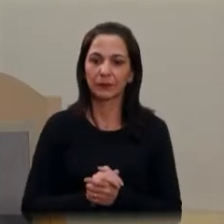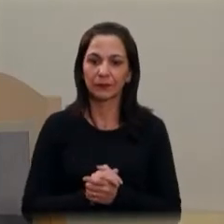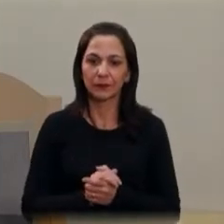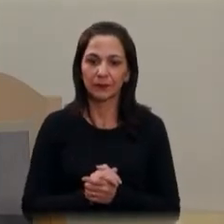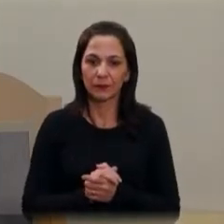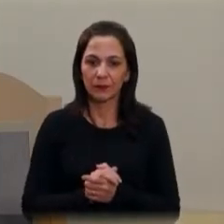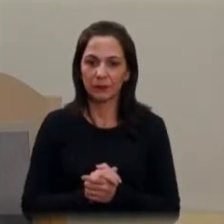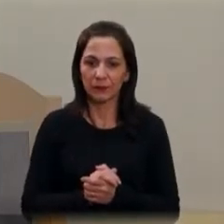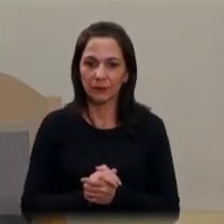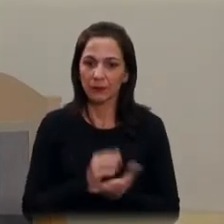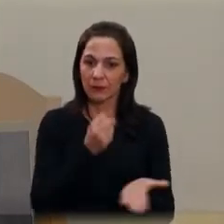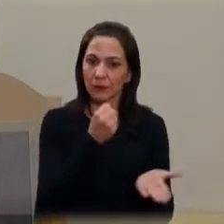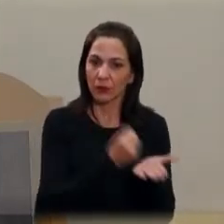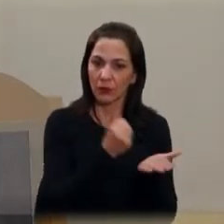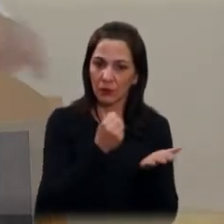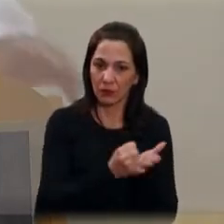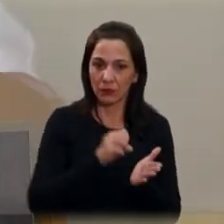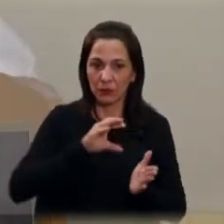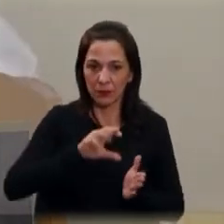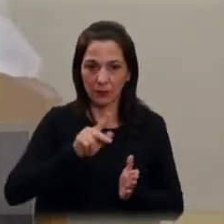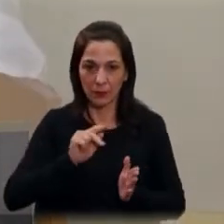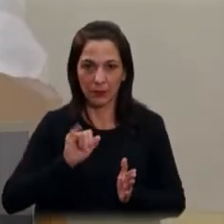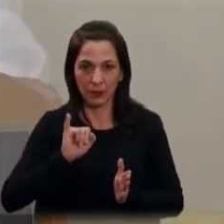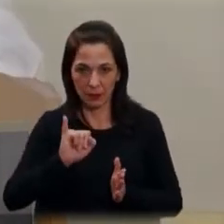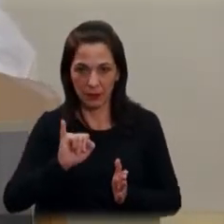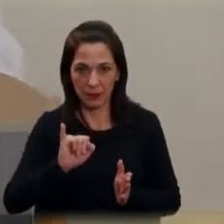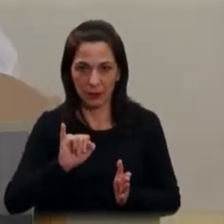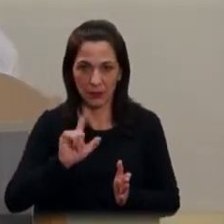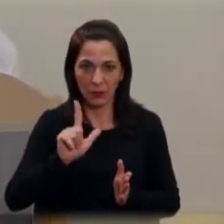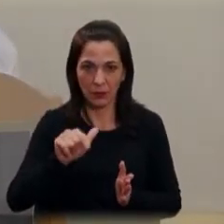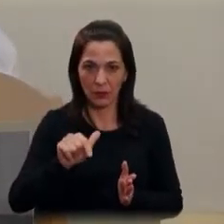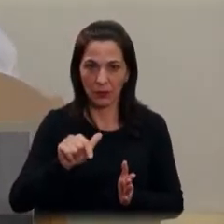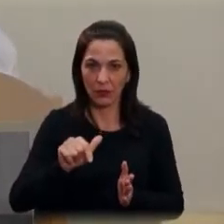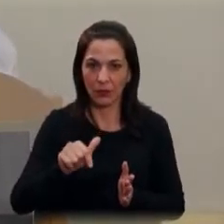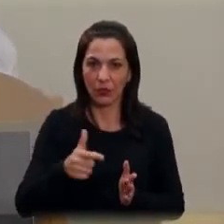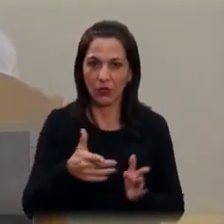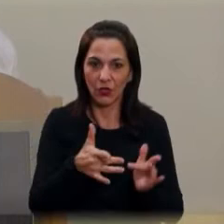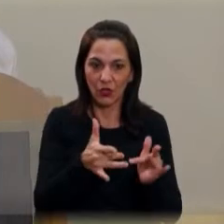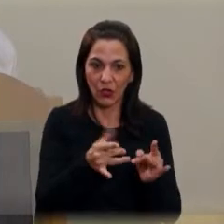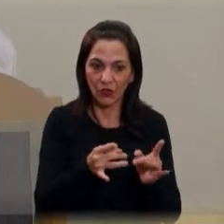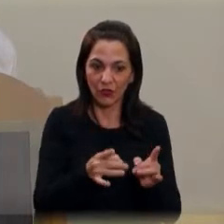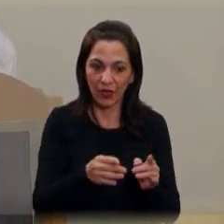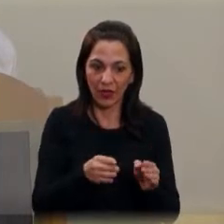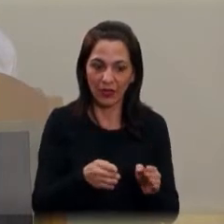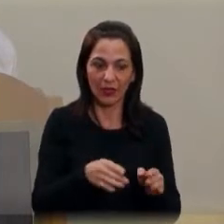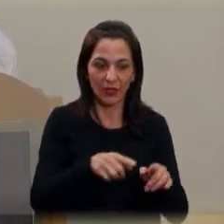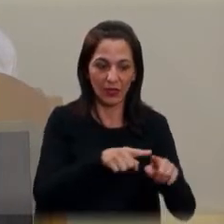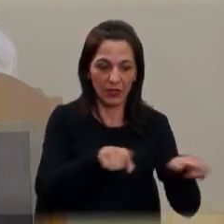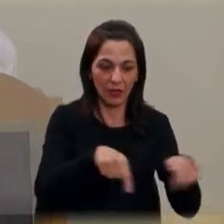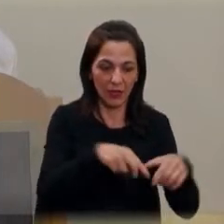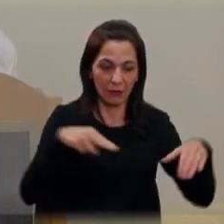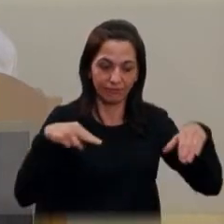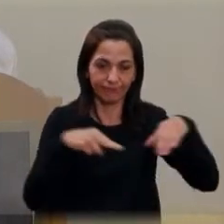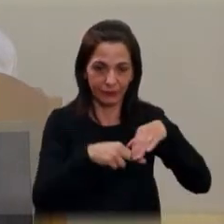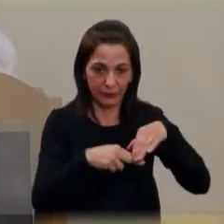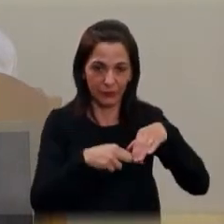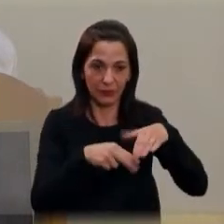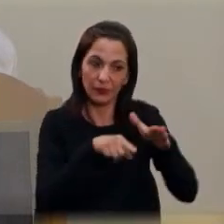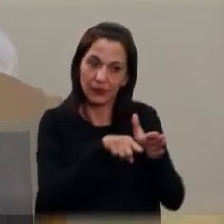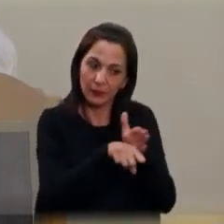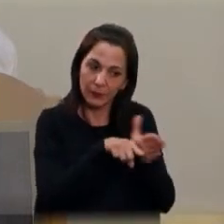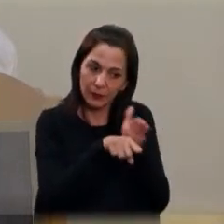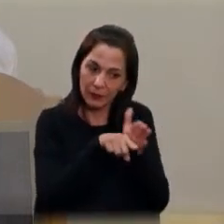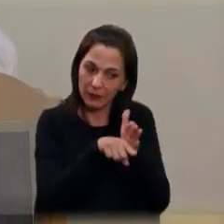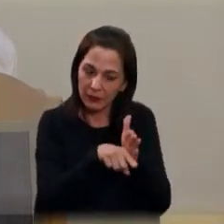Nós entramos hoje com o protocolo da CPI das vendas clandestinas no cemitério São Bento. Vamos investigar esses